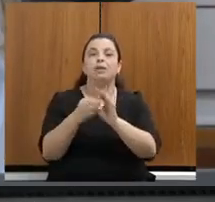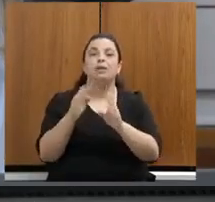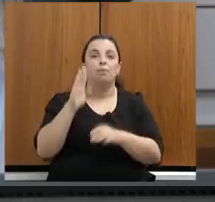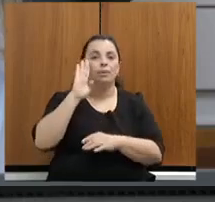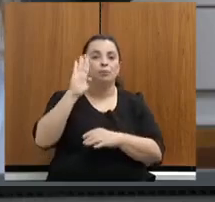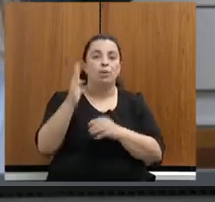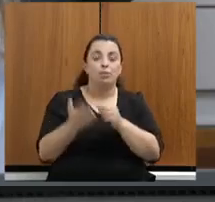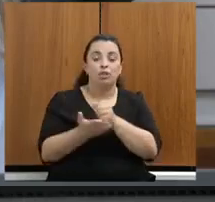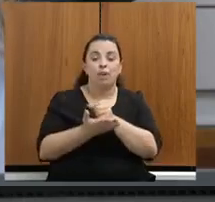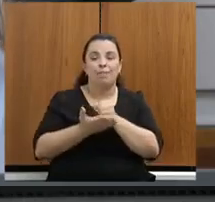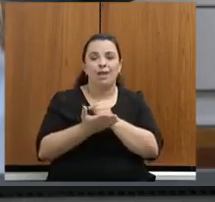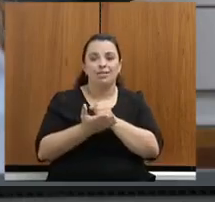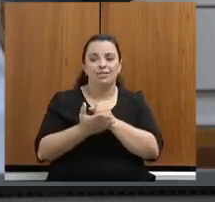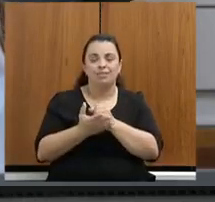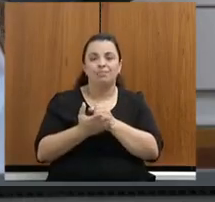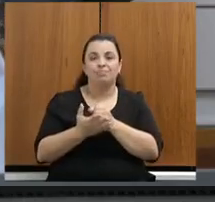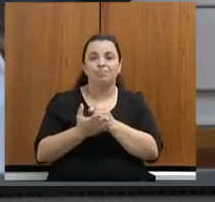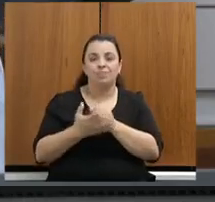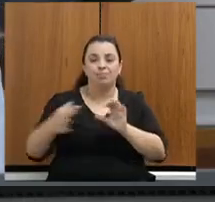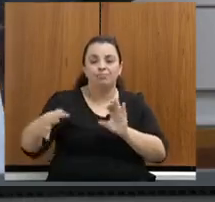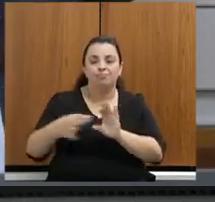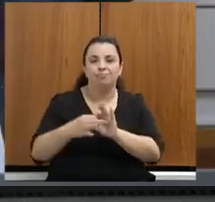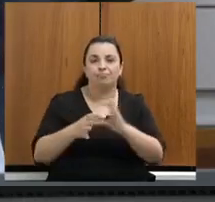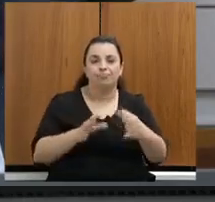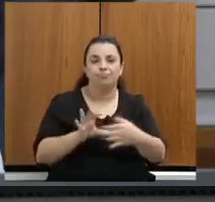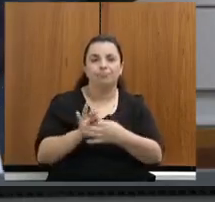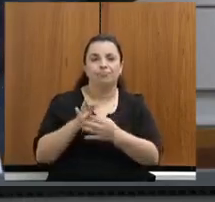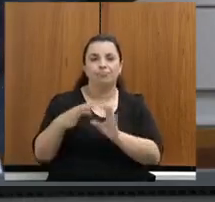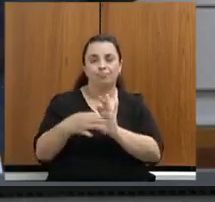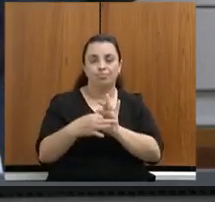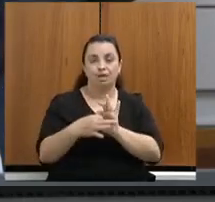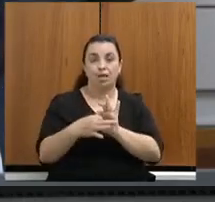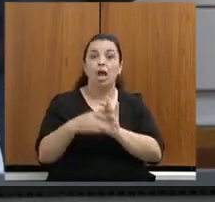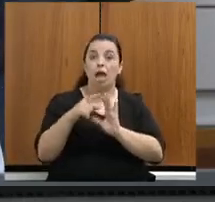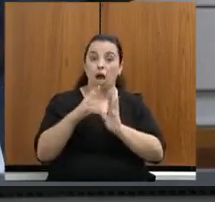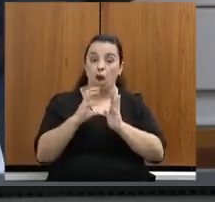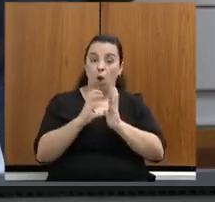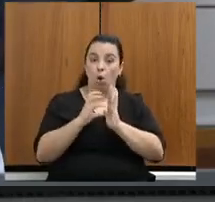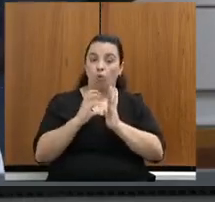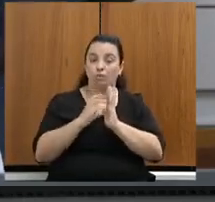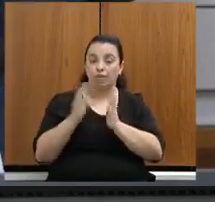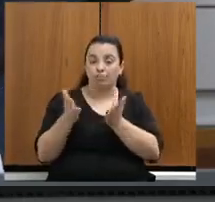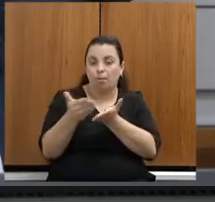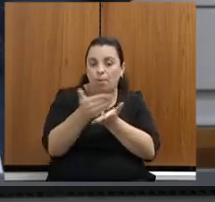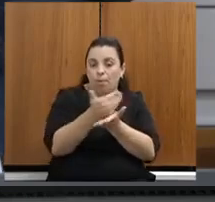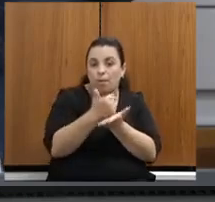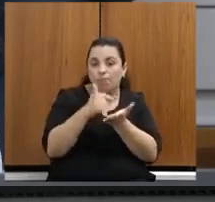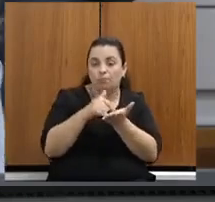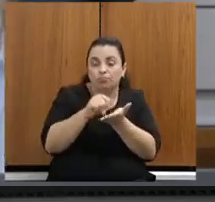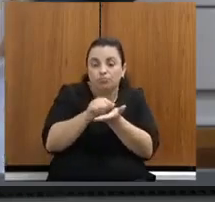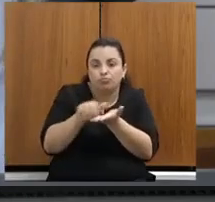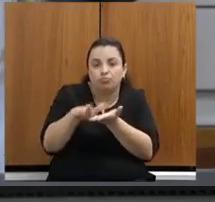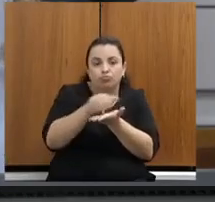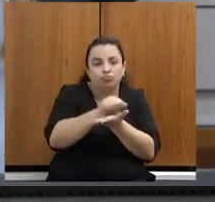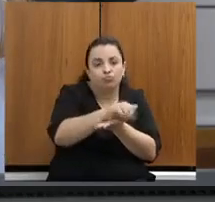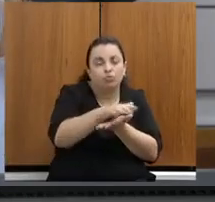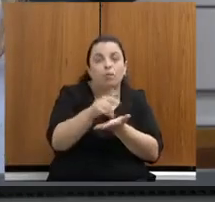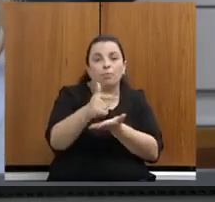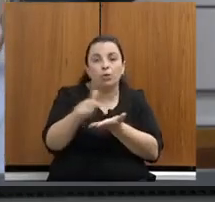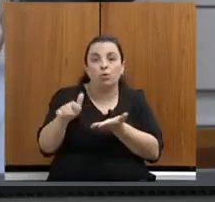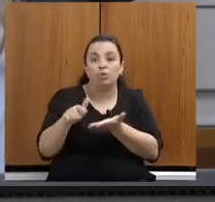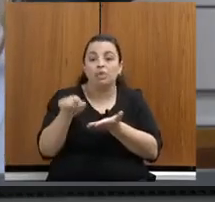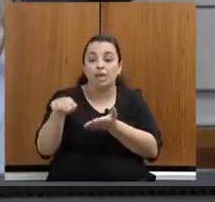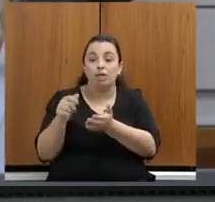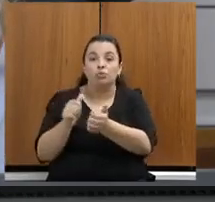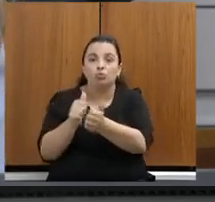os dados serem utilizados para todas as forças e assim o acompanhamento ser conjunto a